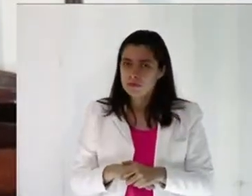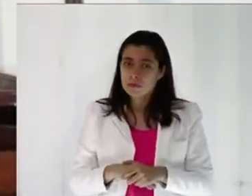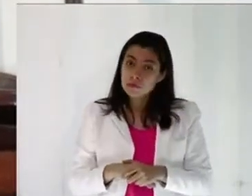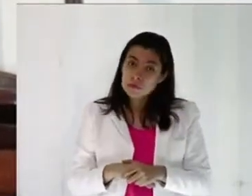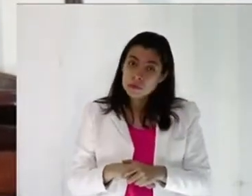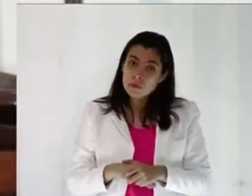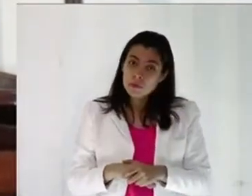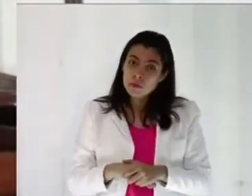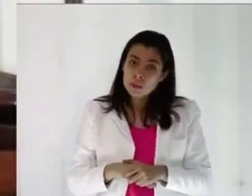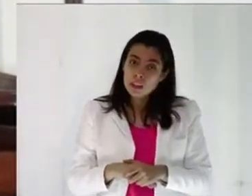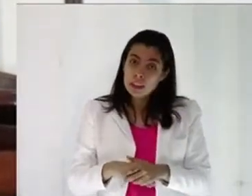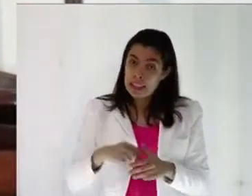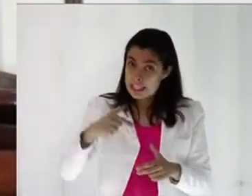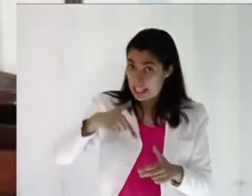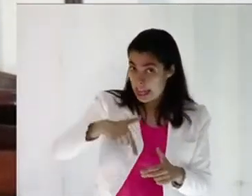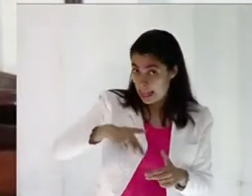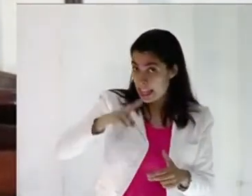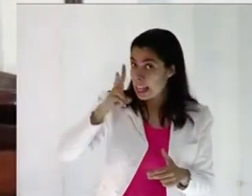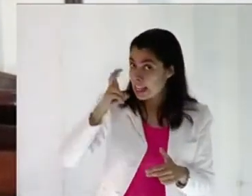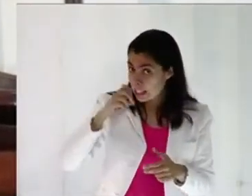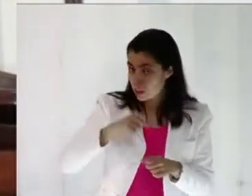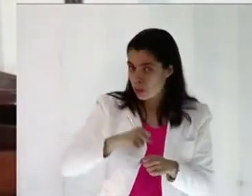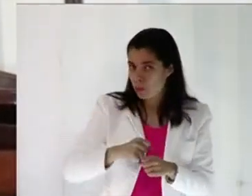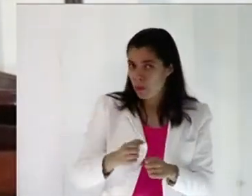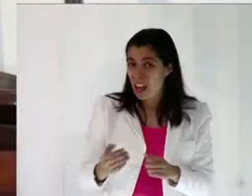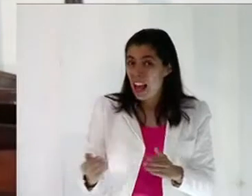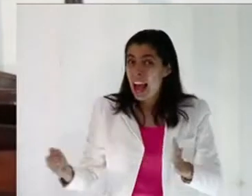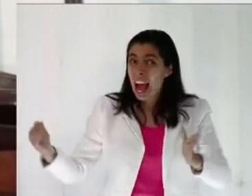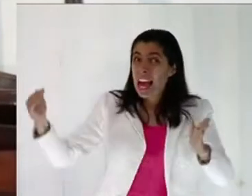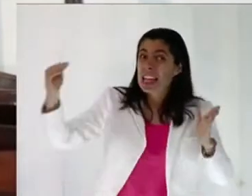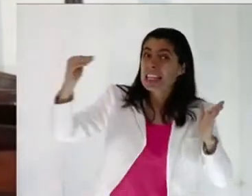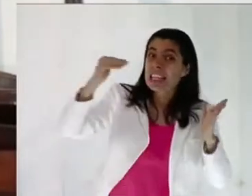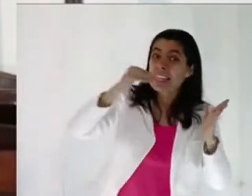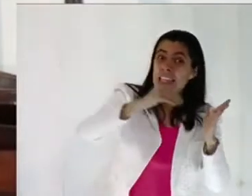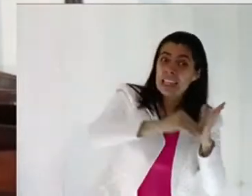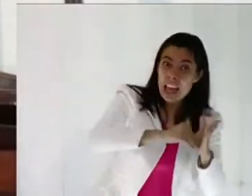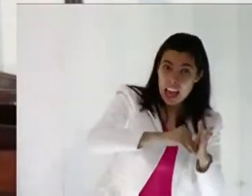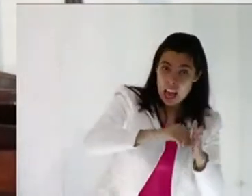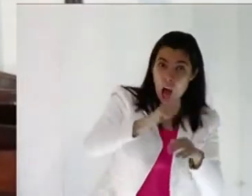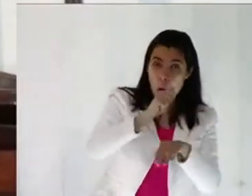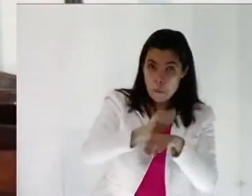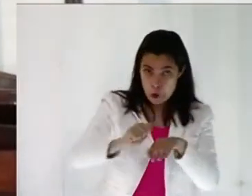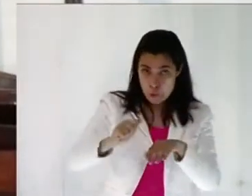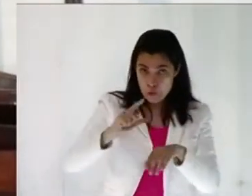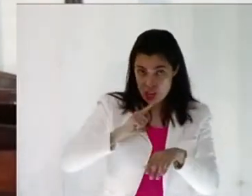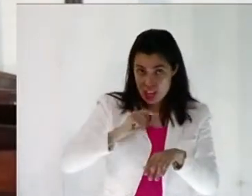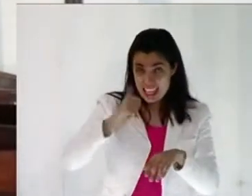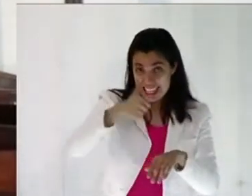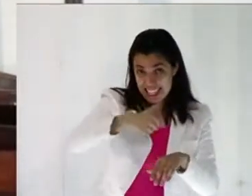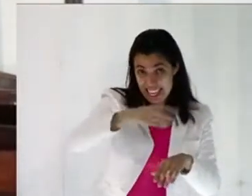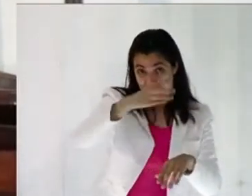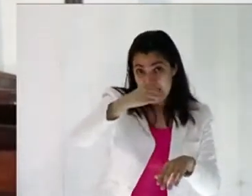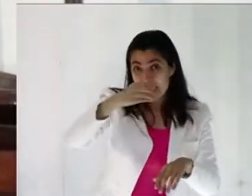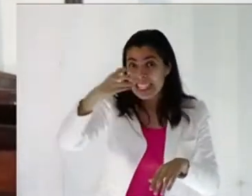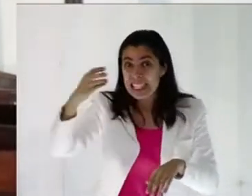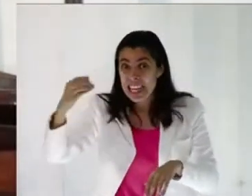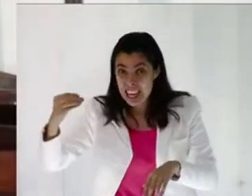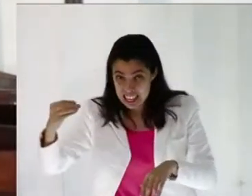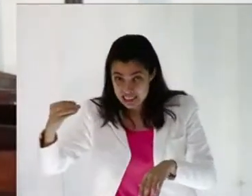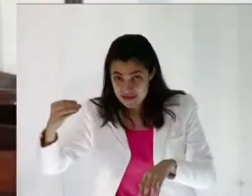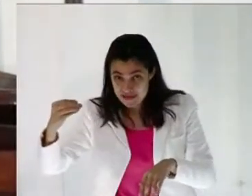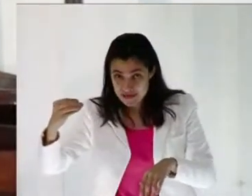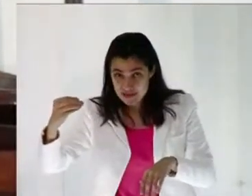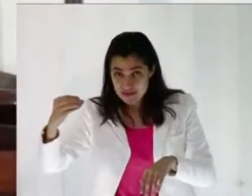25 anos, até que se cumprisse a promessa de Deus na vida de Abraão, quando ele com 100 anos será pai de